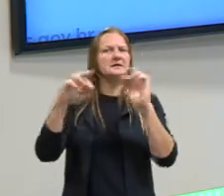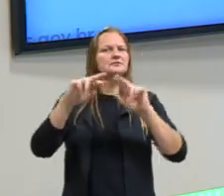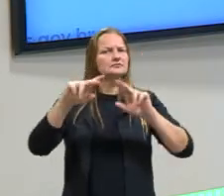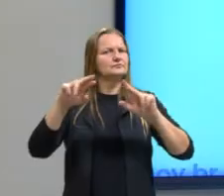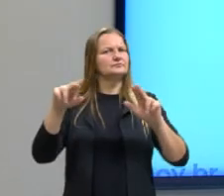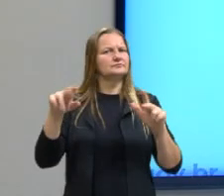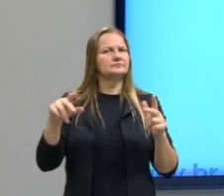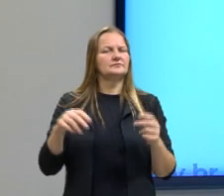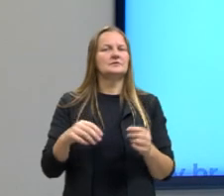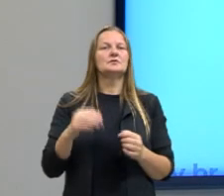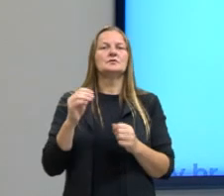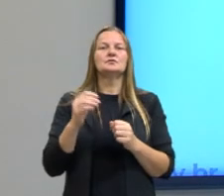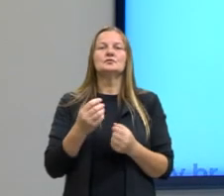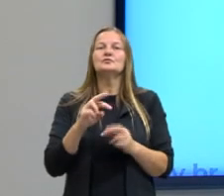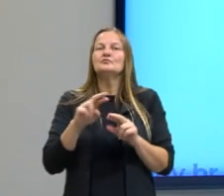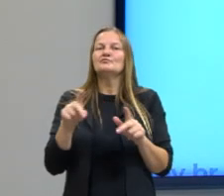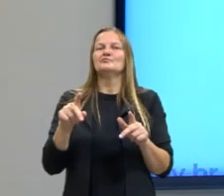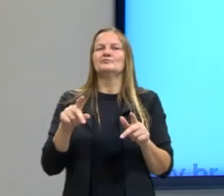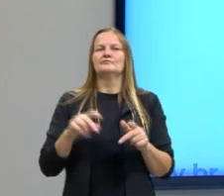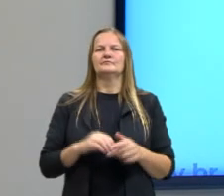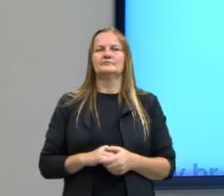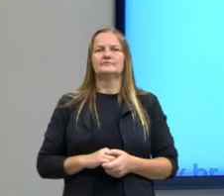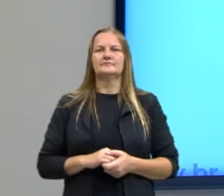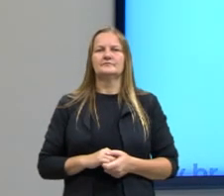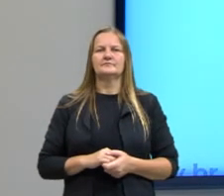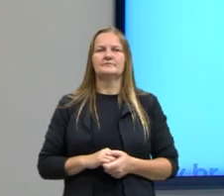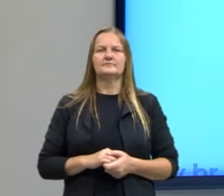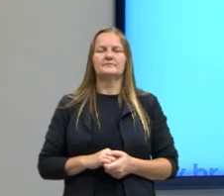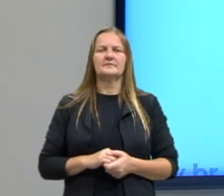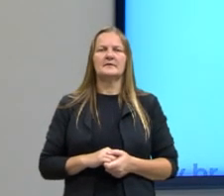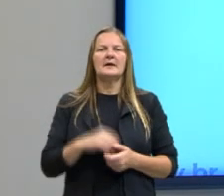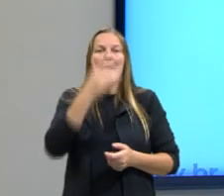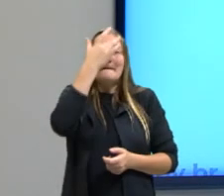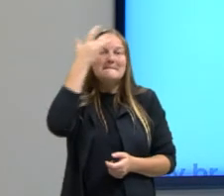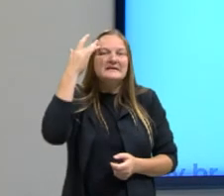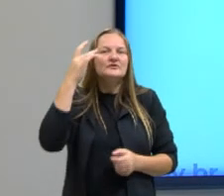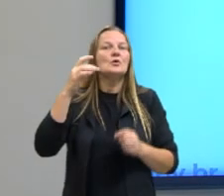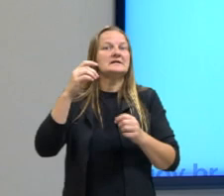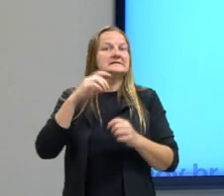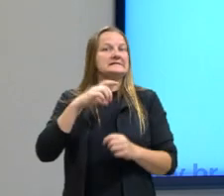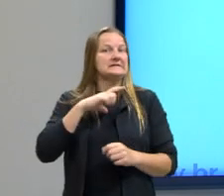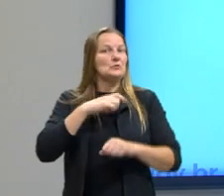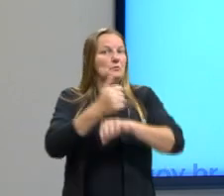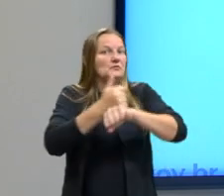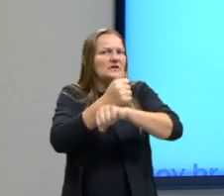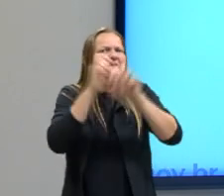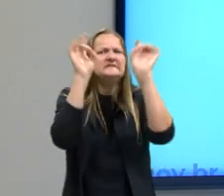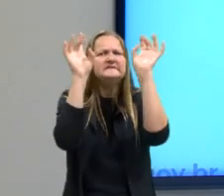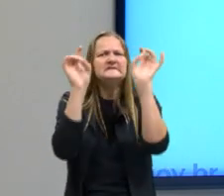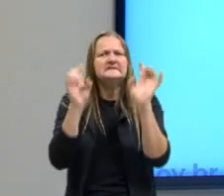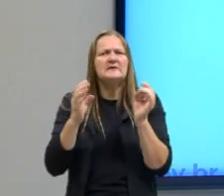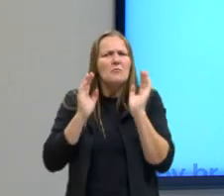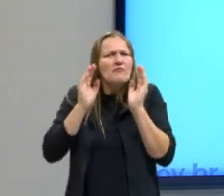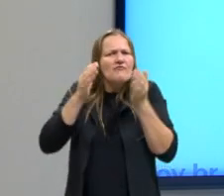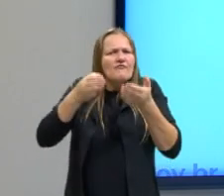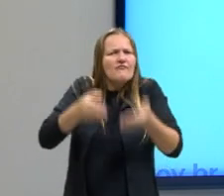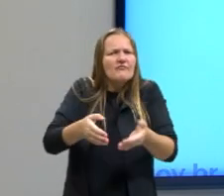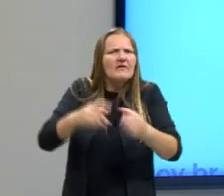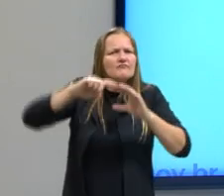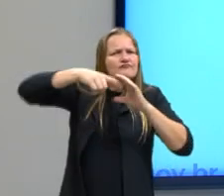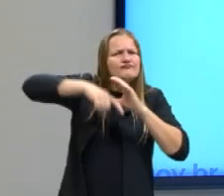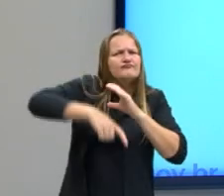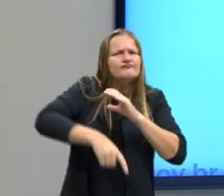essa a solidariedade orgânica as pessoas são especialistas sistemas especialistas O que é bom